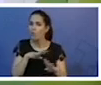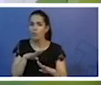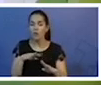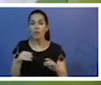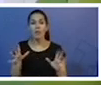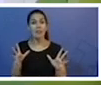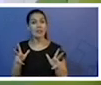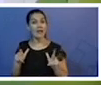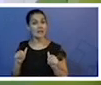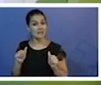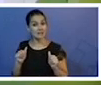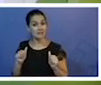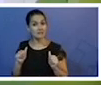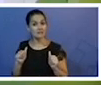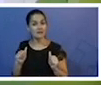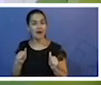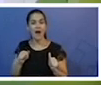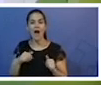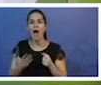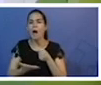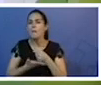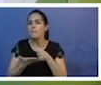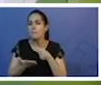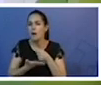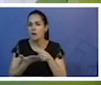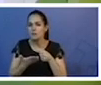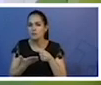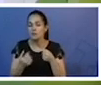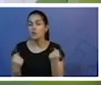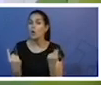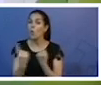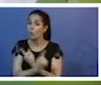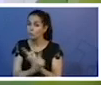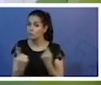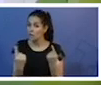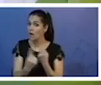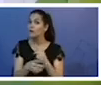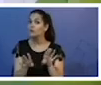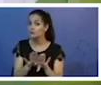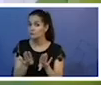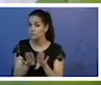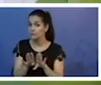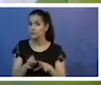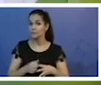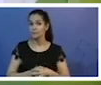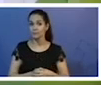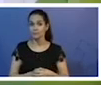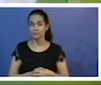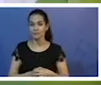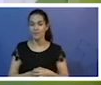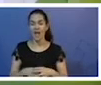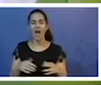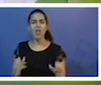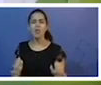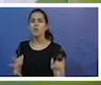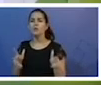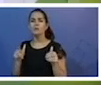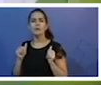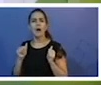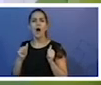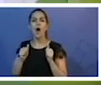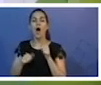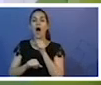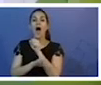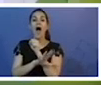qualquer base e vice-versa, um neutraliza o outro. Aqui nós temos a reação de neutralização do ácido